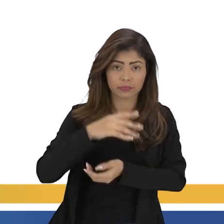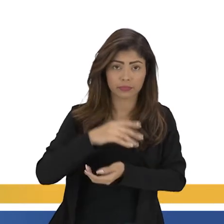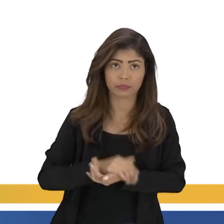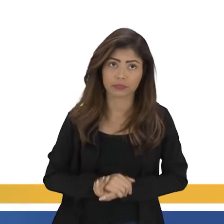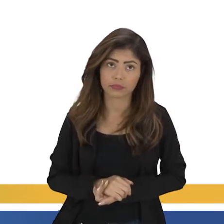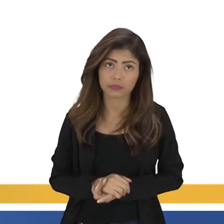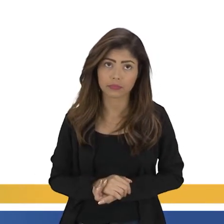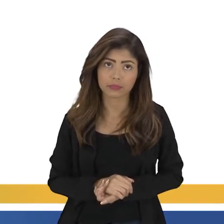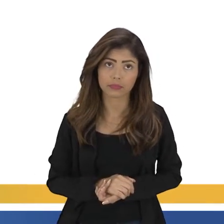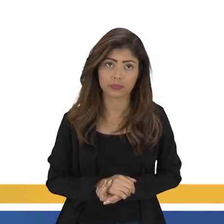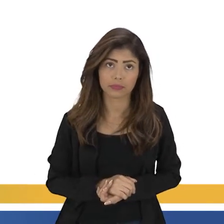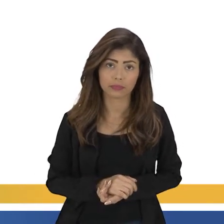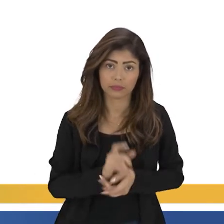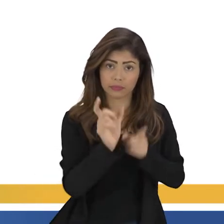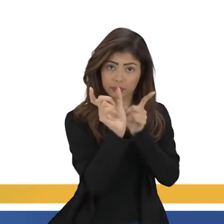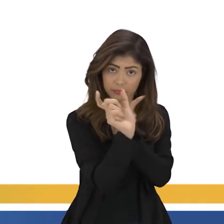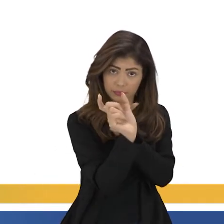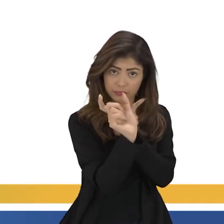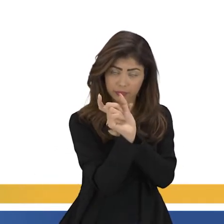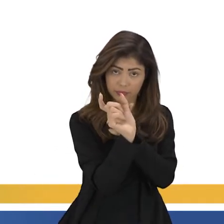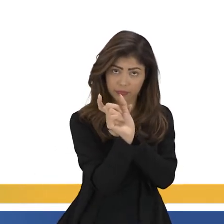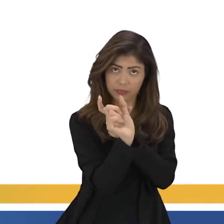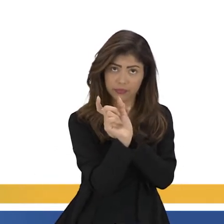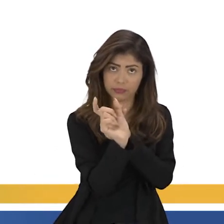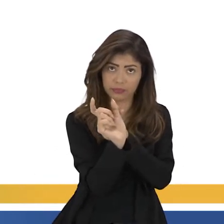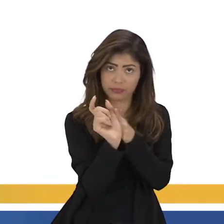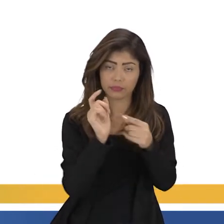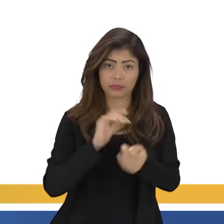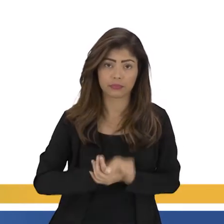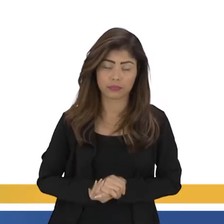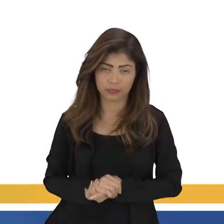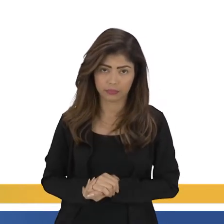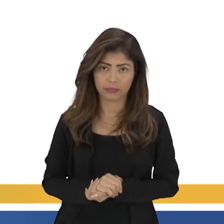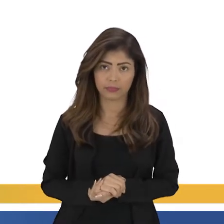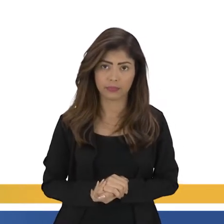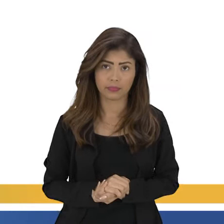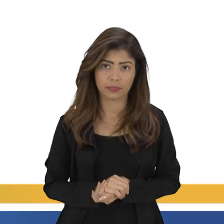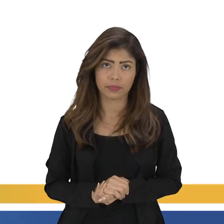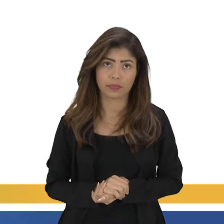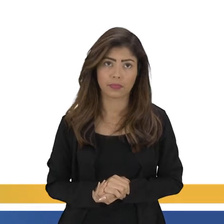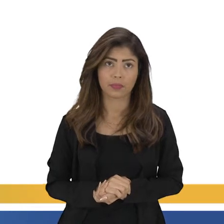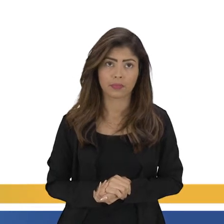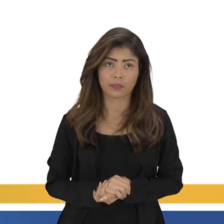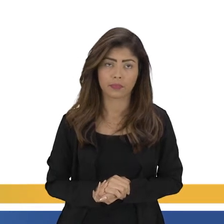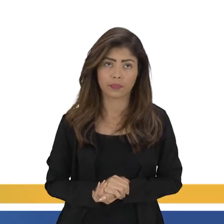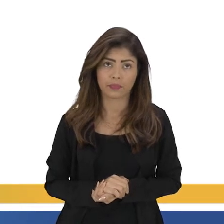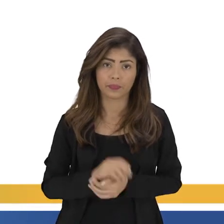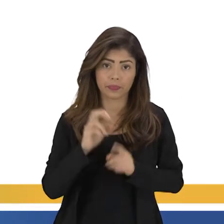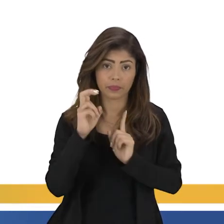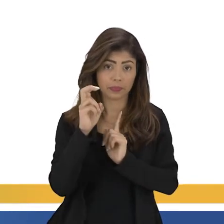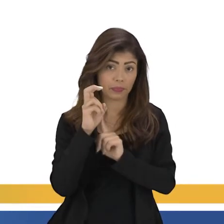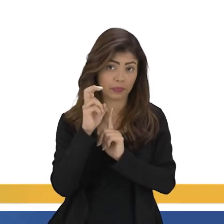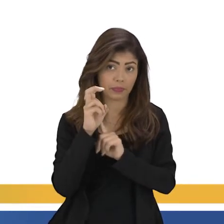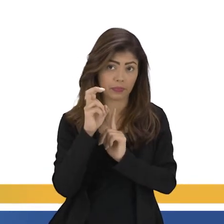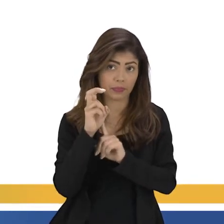4. La, espacio, temporada es la mejor.